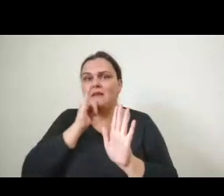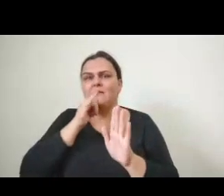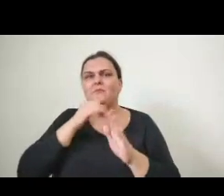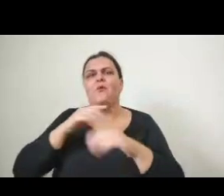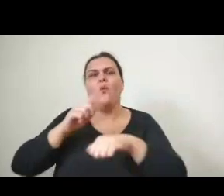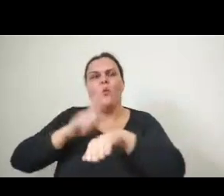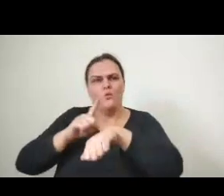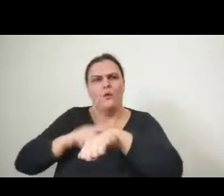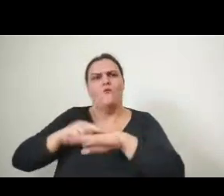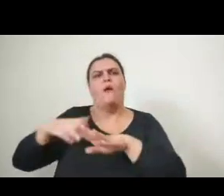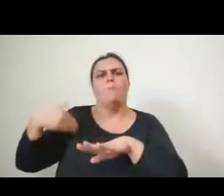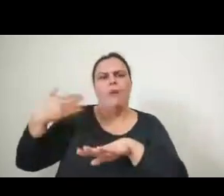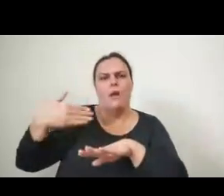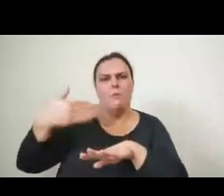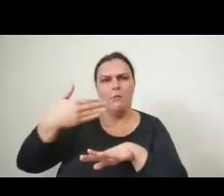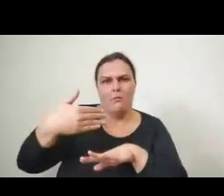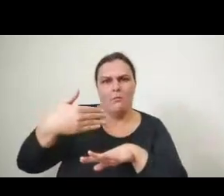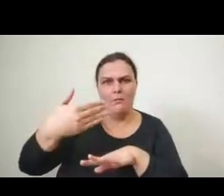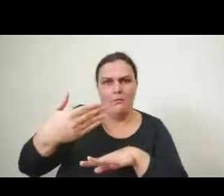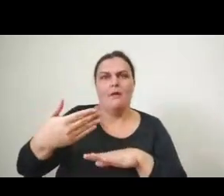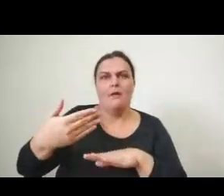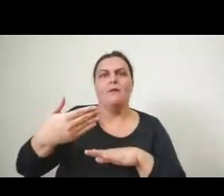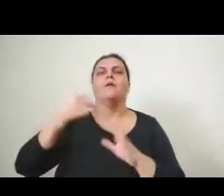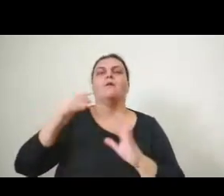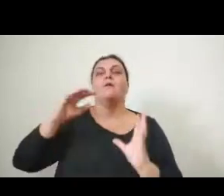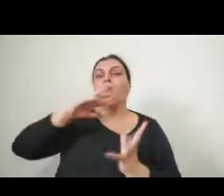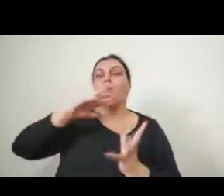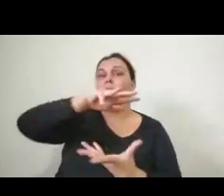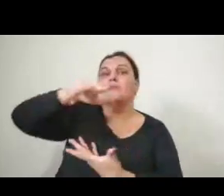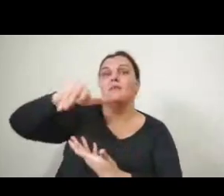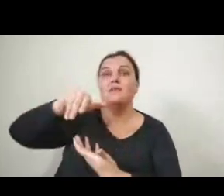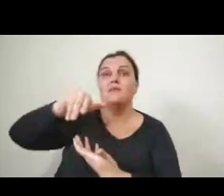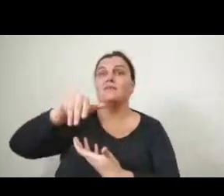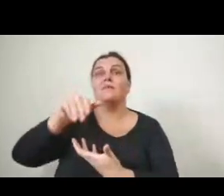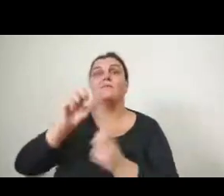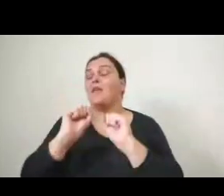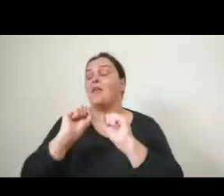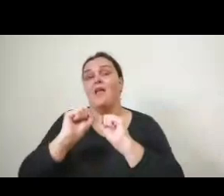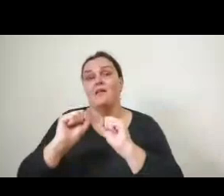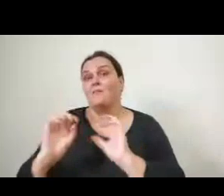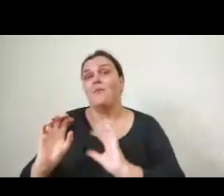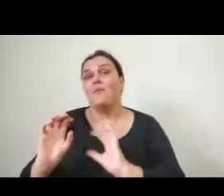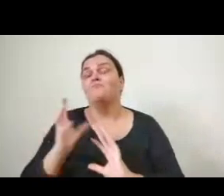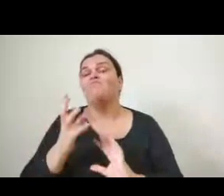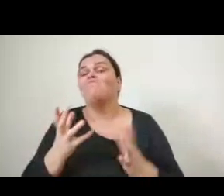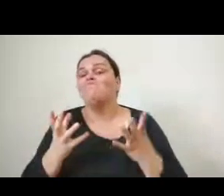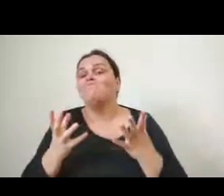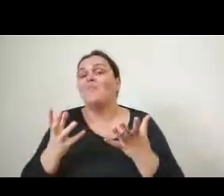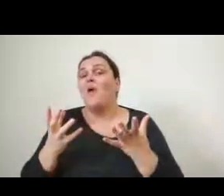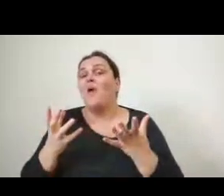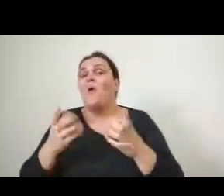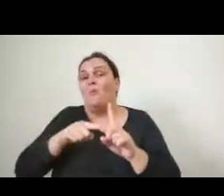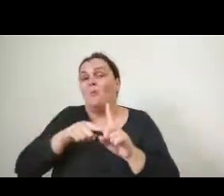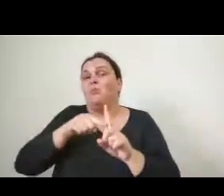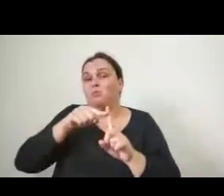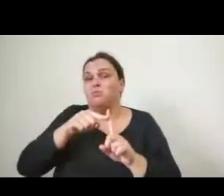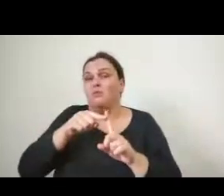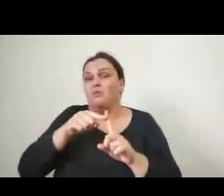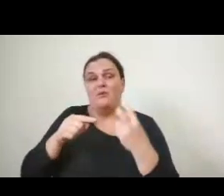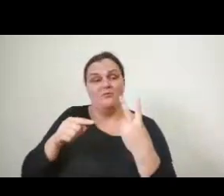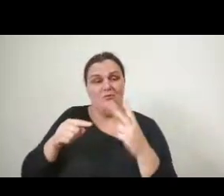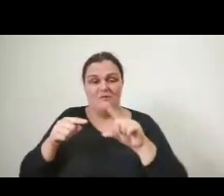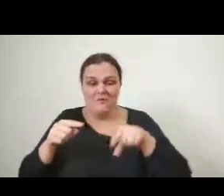teria que a superfície da Terra poderia aquecer entre 2,6 a 4,8 graus ao longo